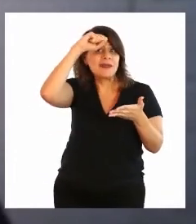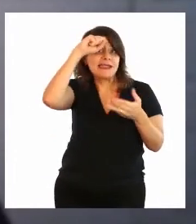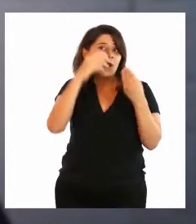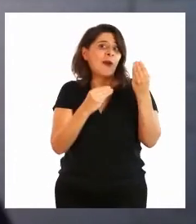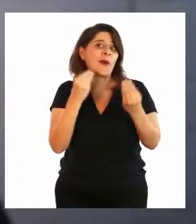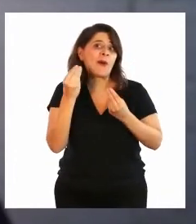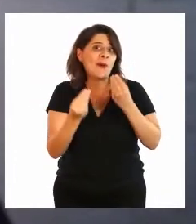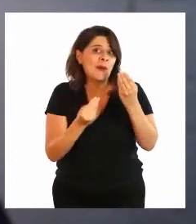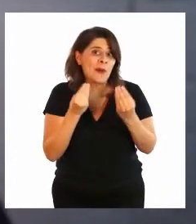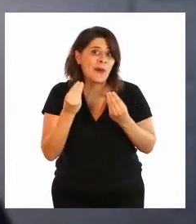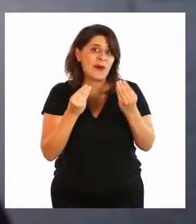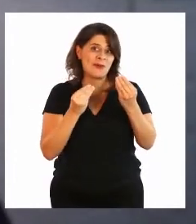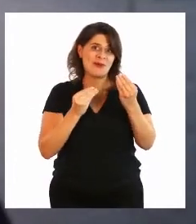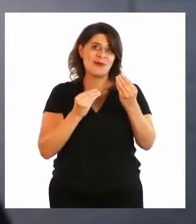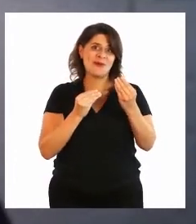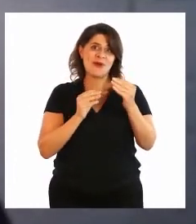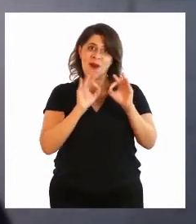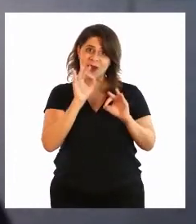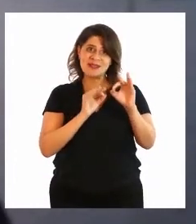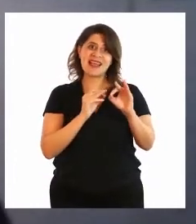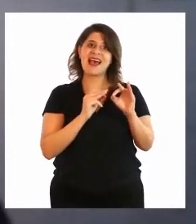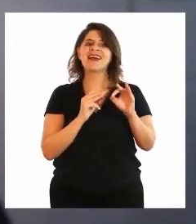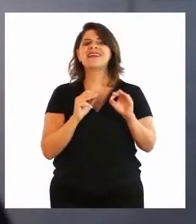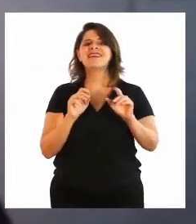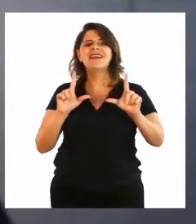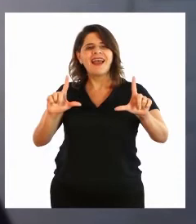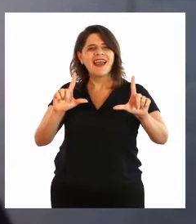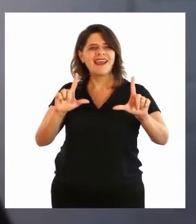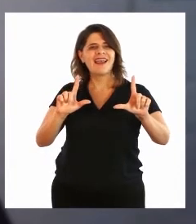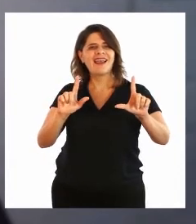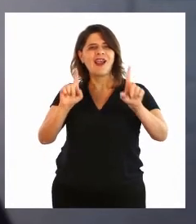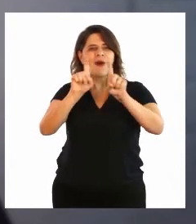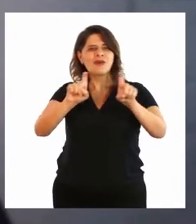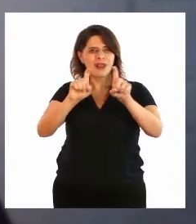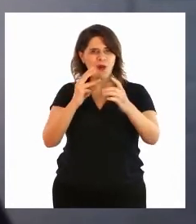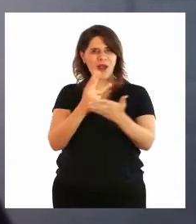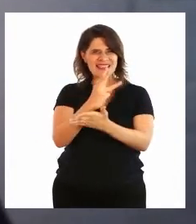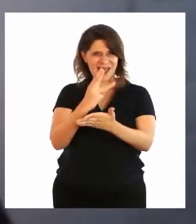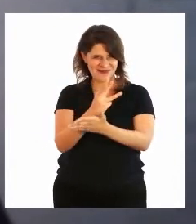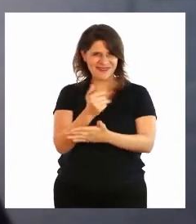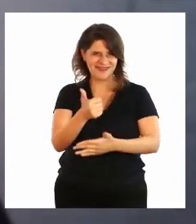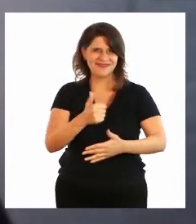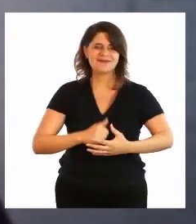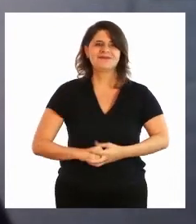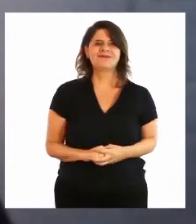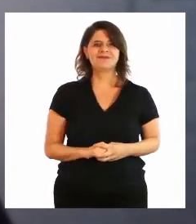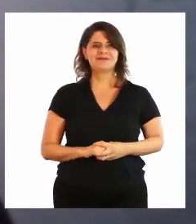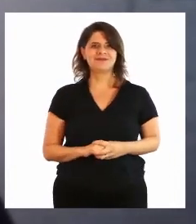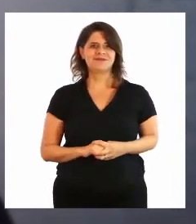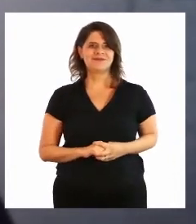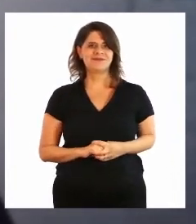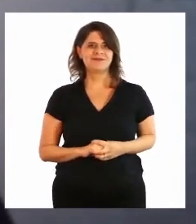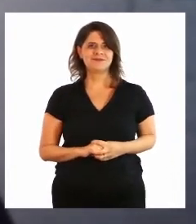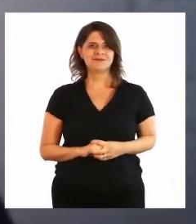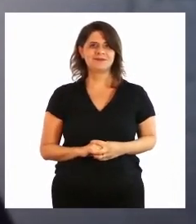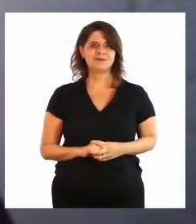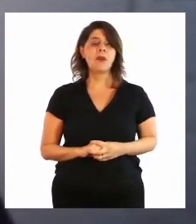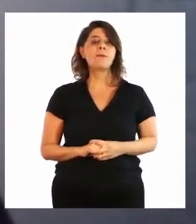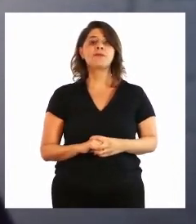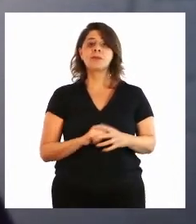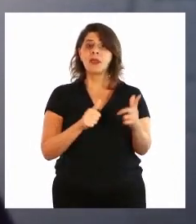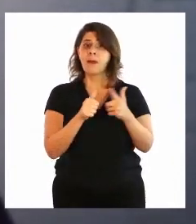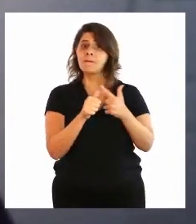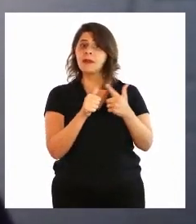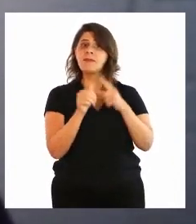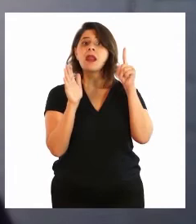mundo, a mexer no WhatsApp Web. Então, vamos lá. A primeira